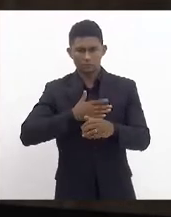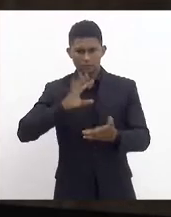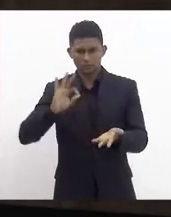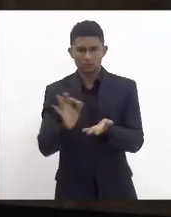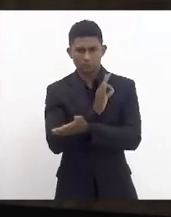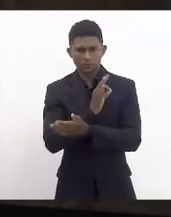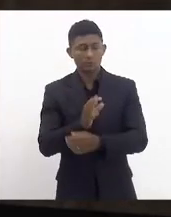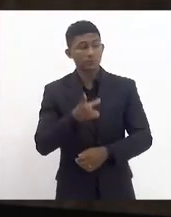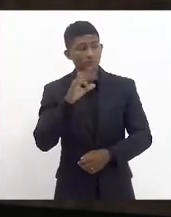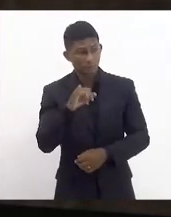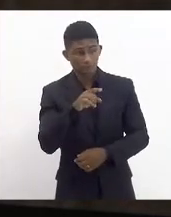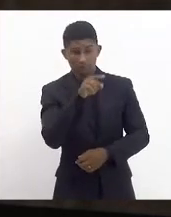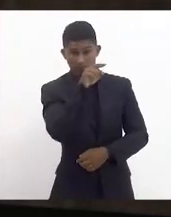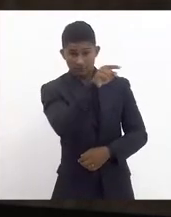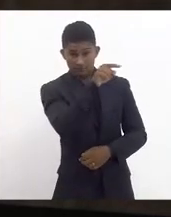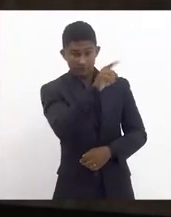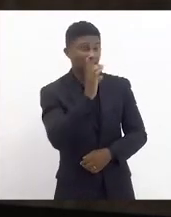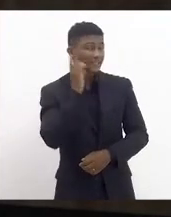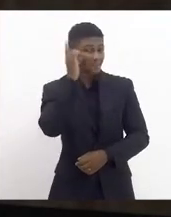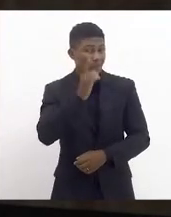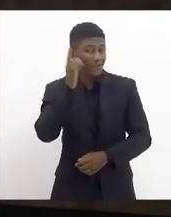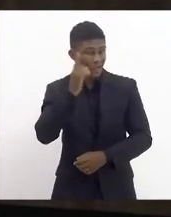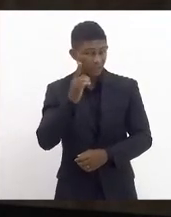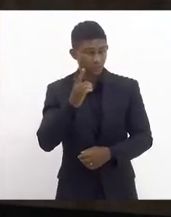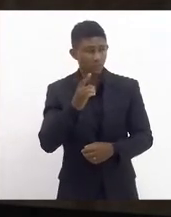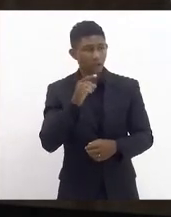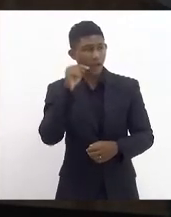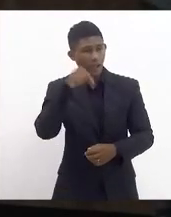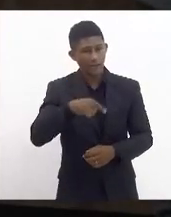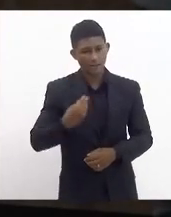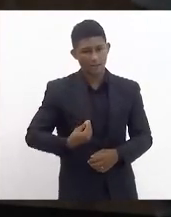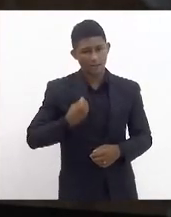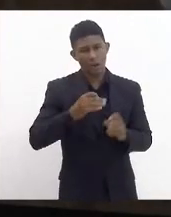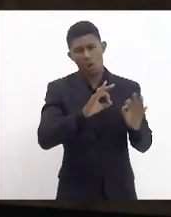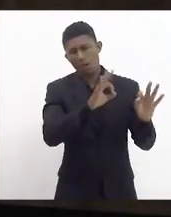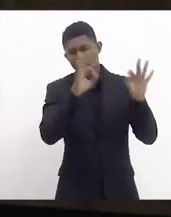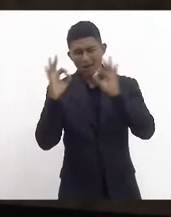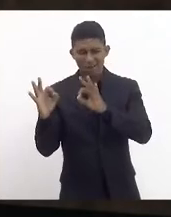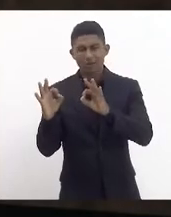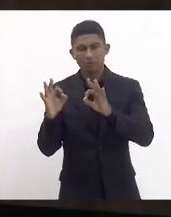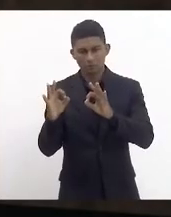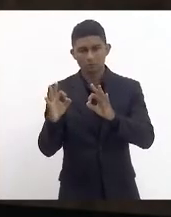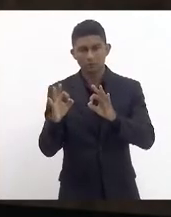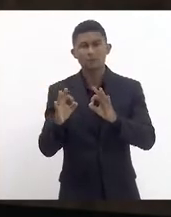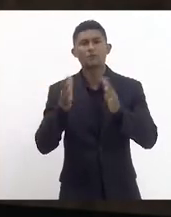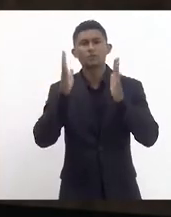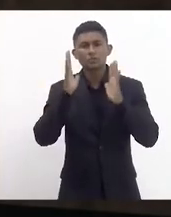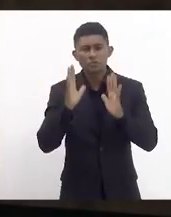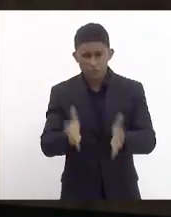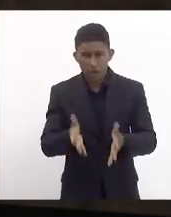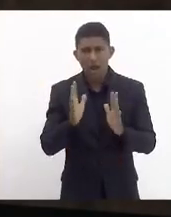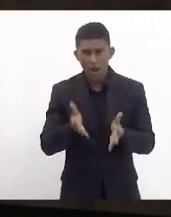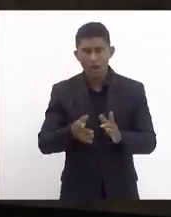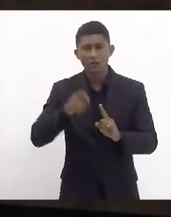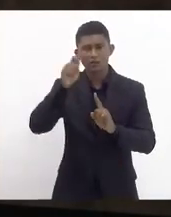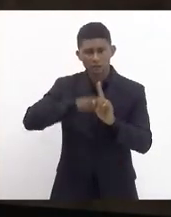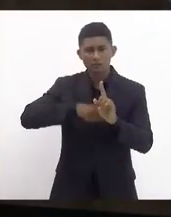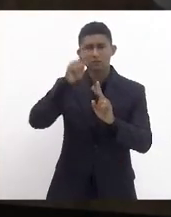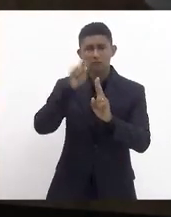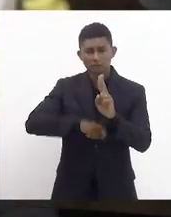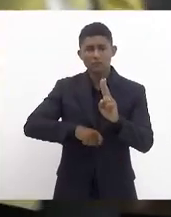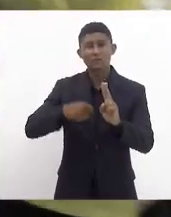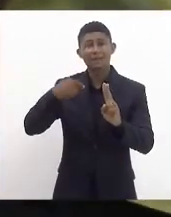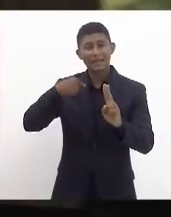acompanhasse os expedientes iniciais, que há 2 meses, 3 vezes por semana,